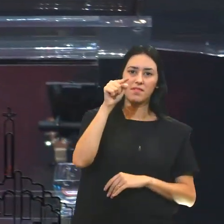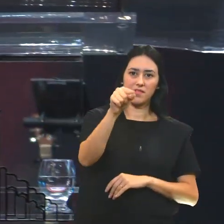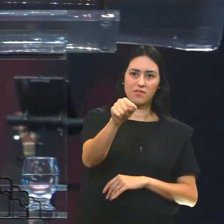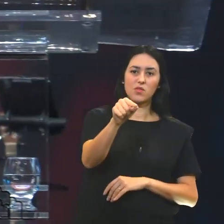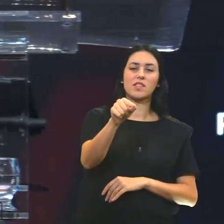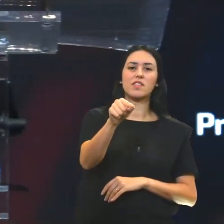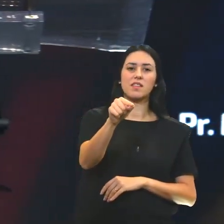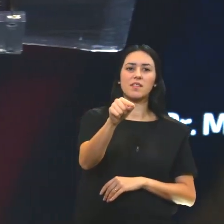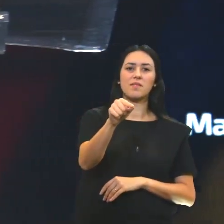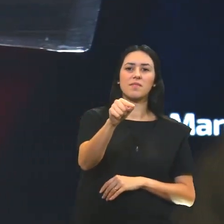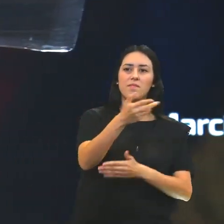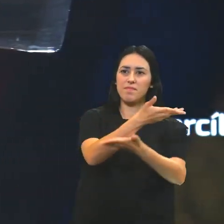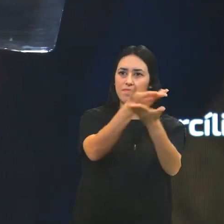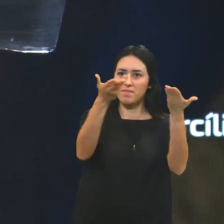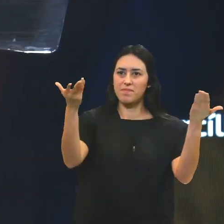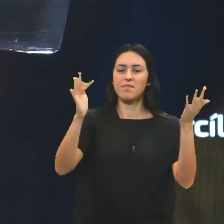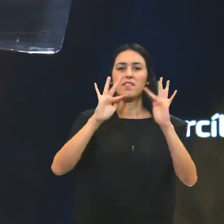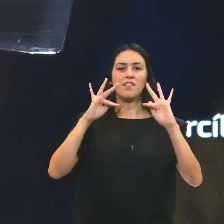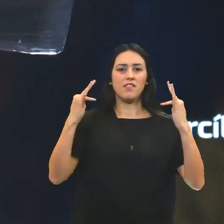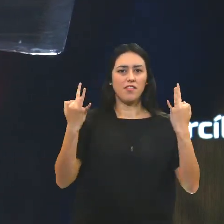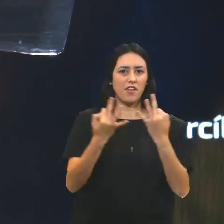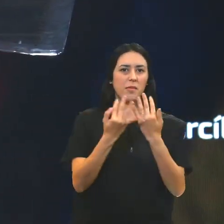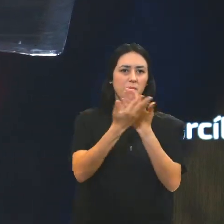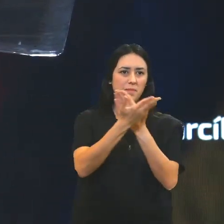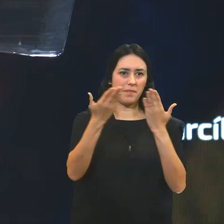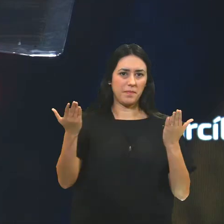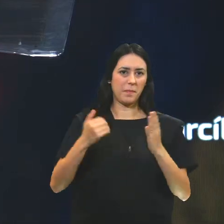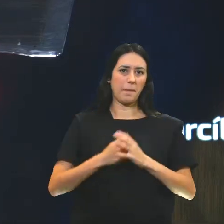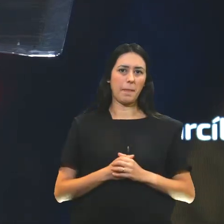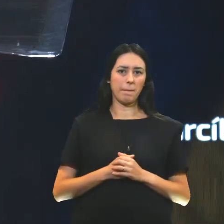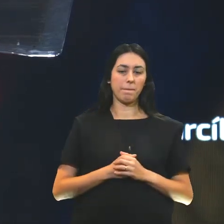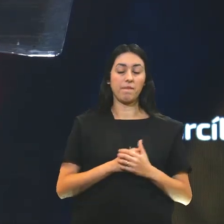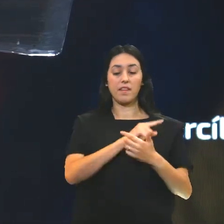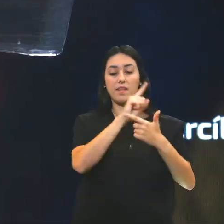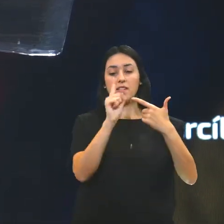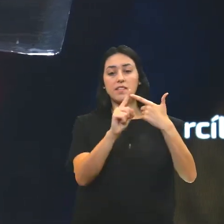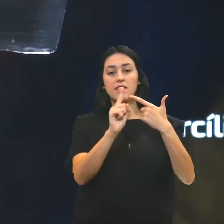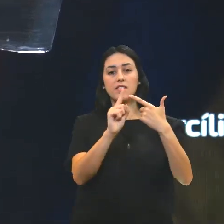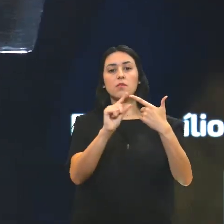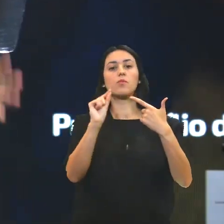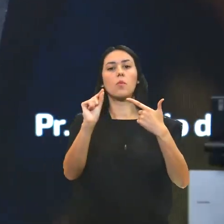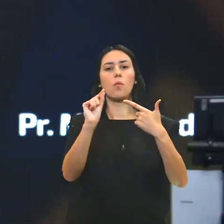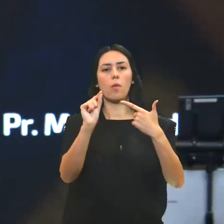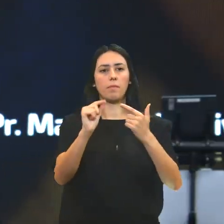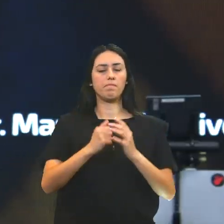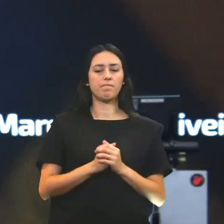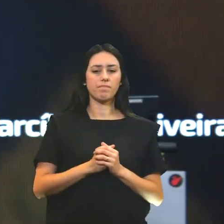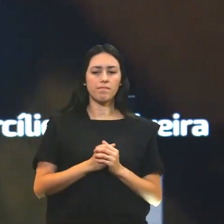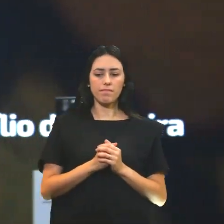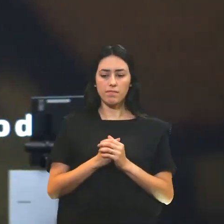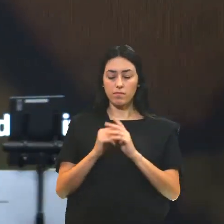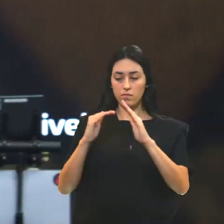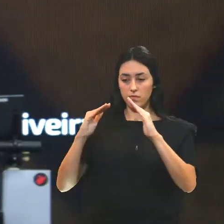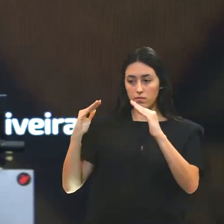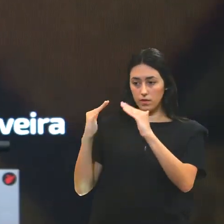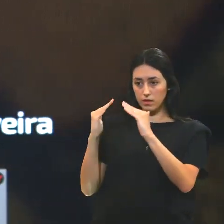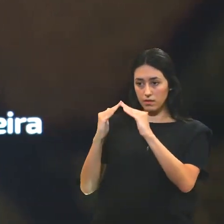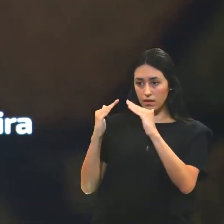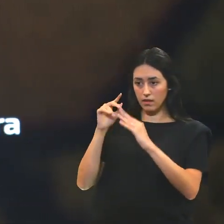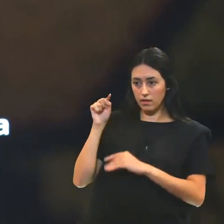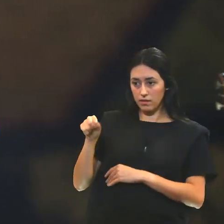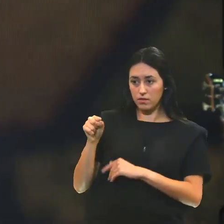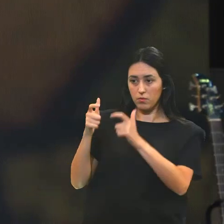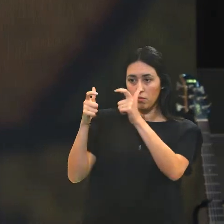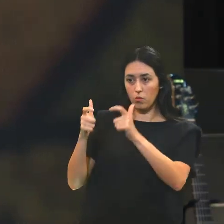sobre vocês, sobre o seu lar. Segundo princípio, o lar precisa ser um